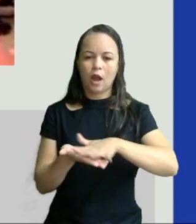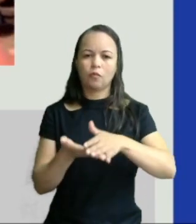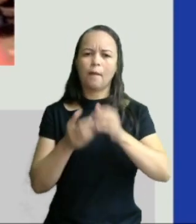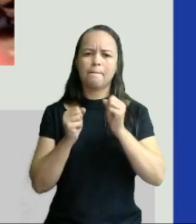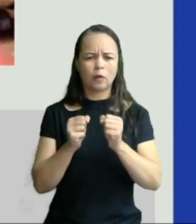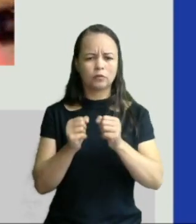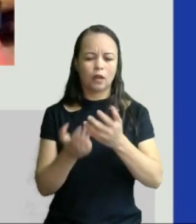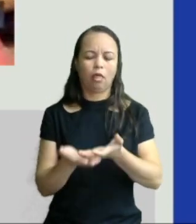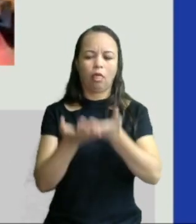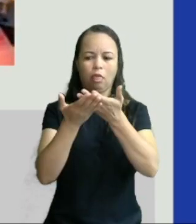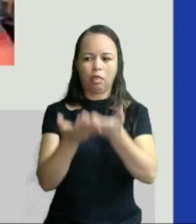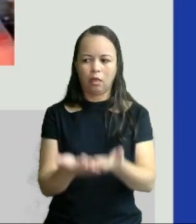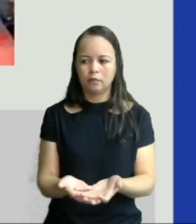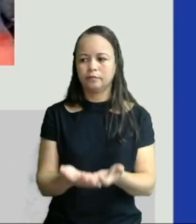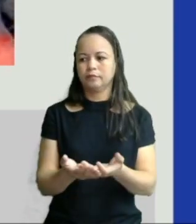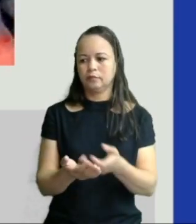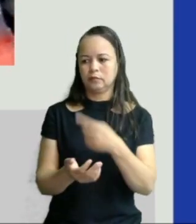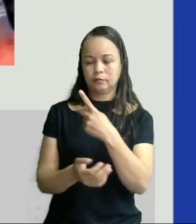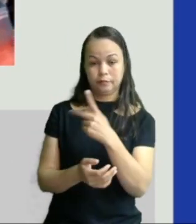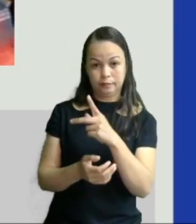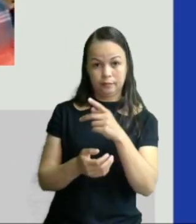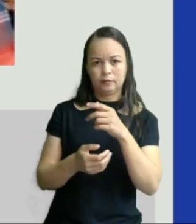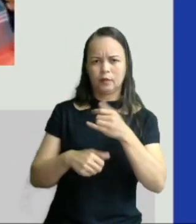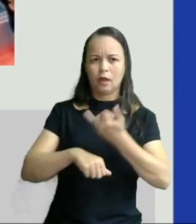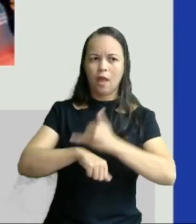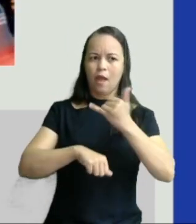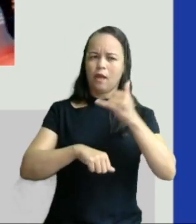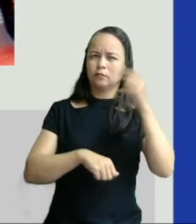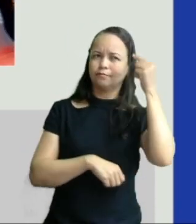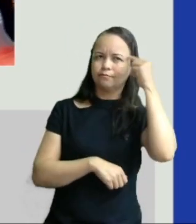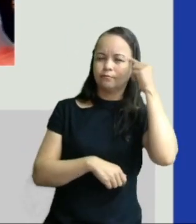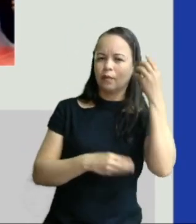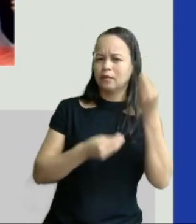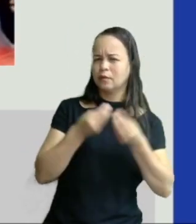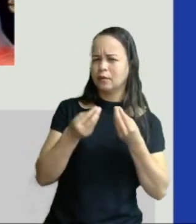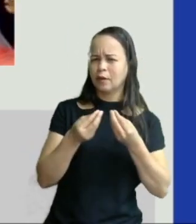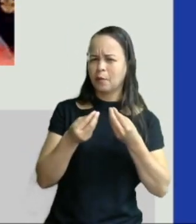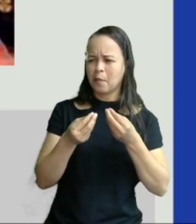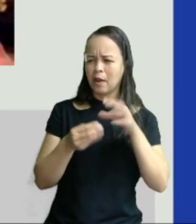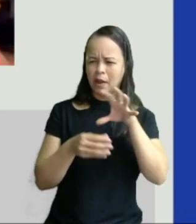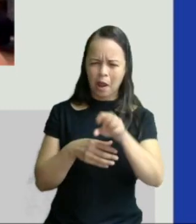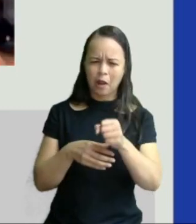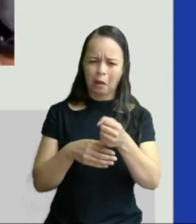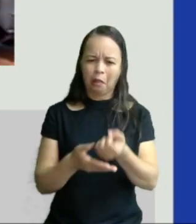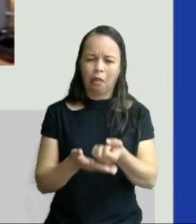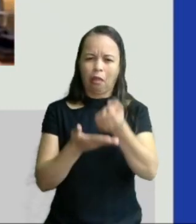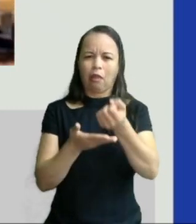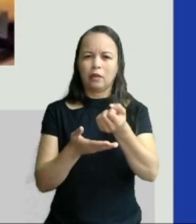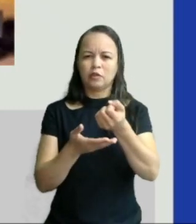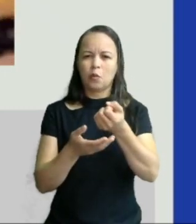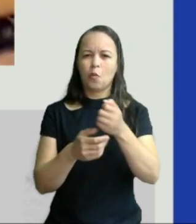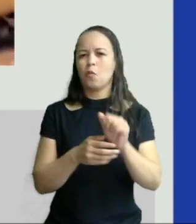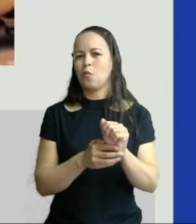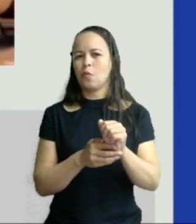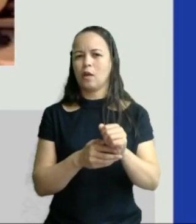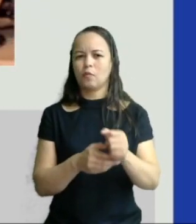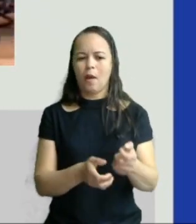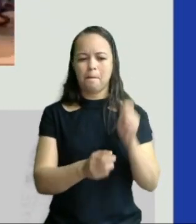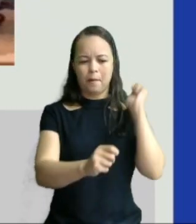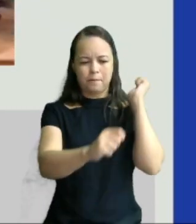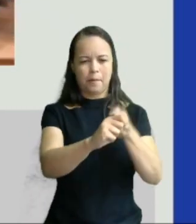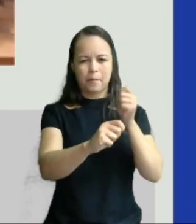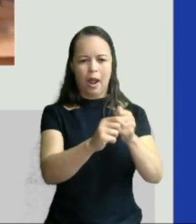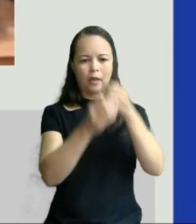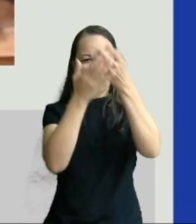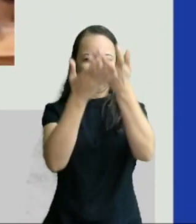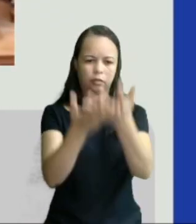Esse aqui é o meu pedaço de aço. Se você usou a sua inteligência, você imaginou que eu não ia pegar a marreta da inteligência para mostrar que ela não afunda, né?